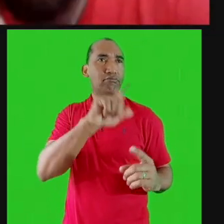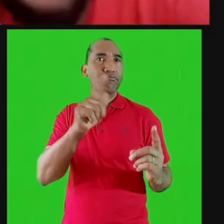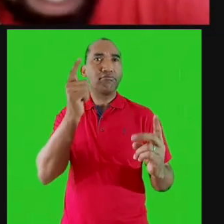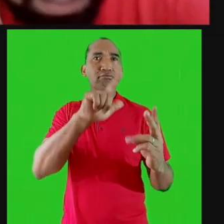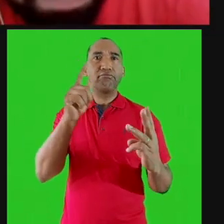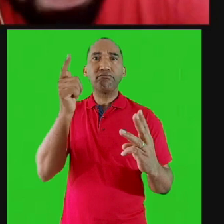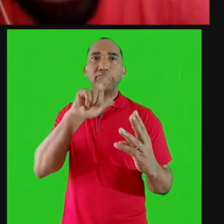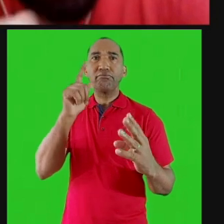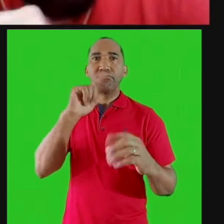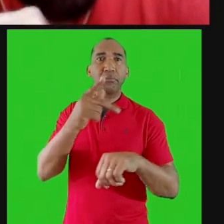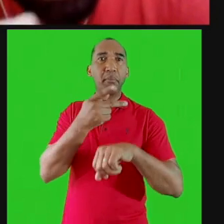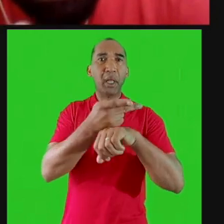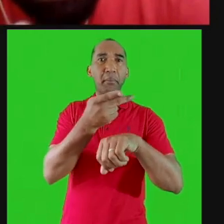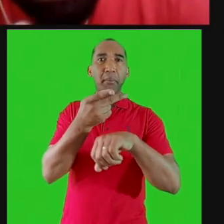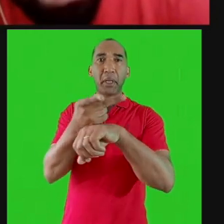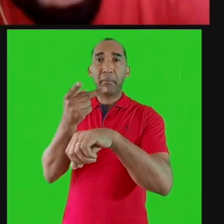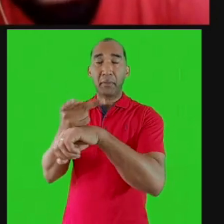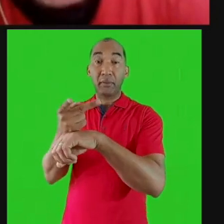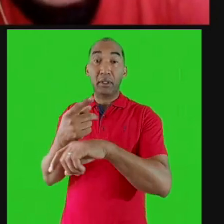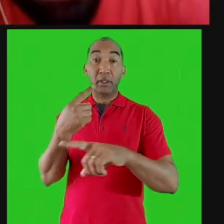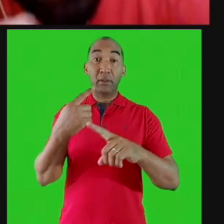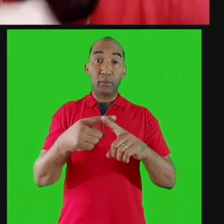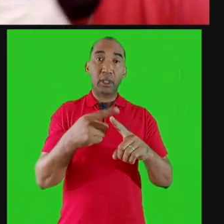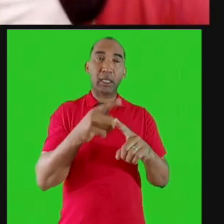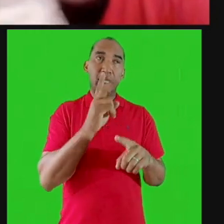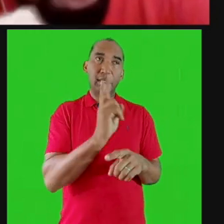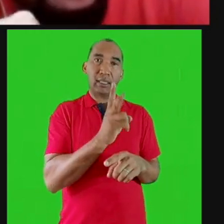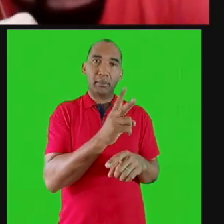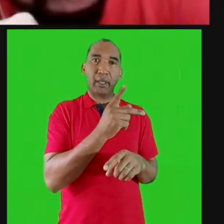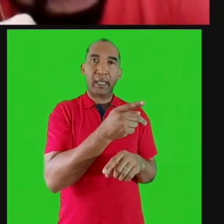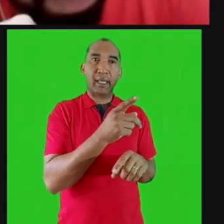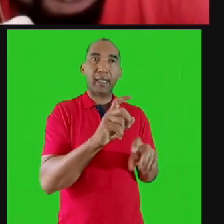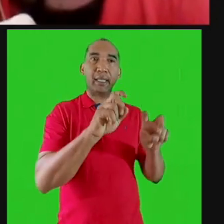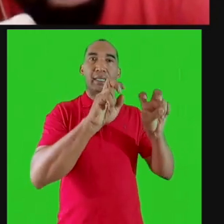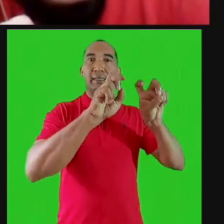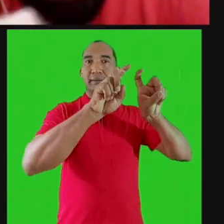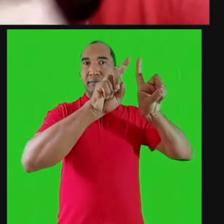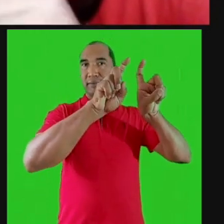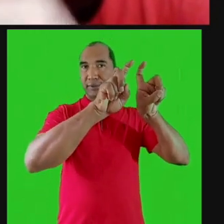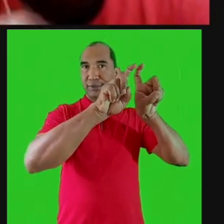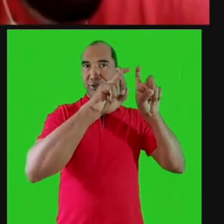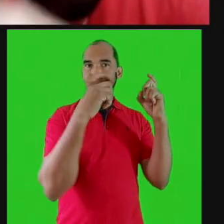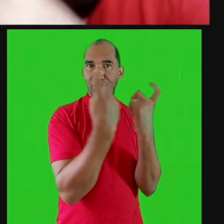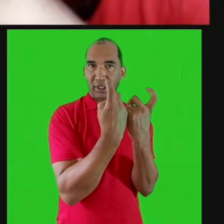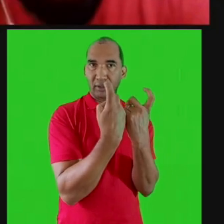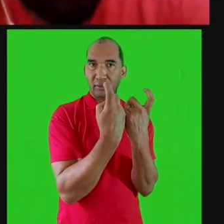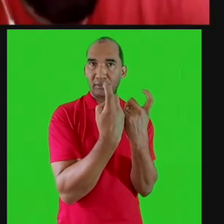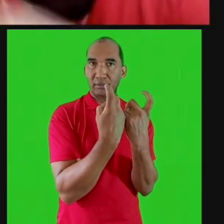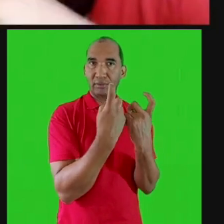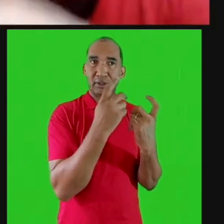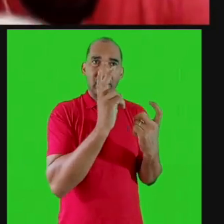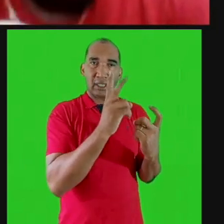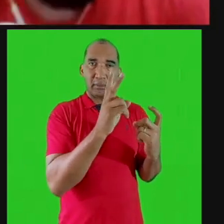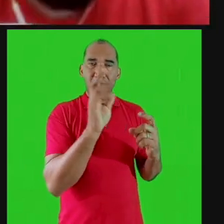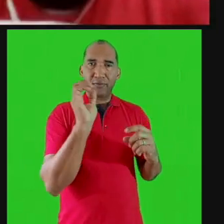de diversidade, eles só entravam nos festivais de gênero. Quando a gente foi para festivais